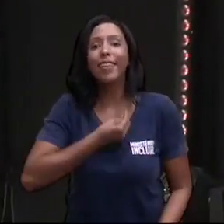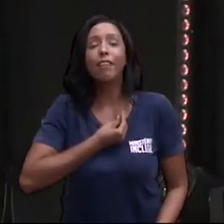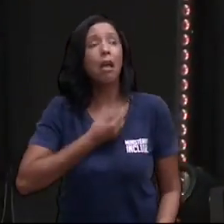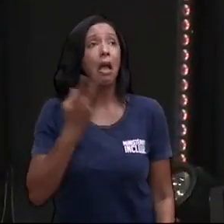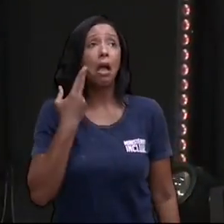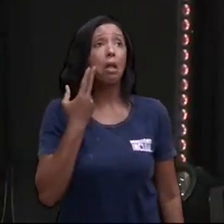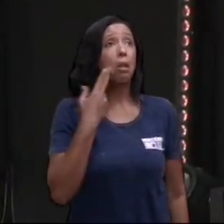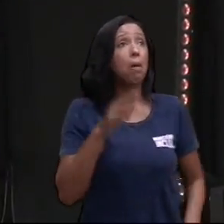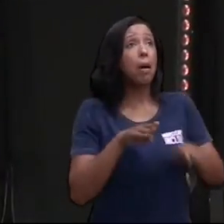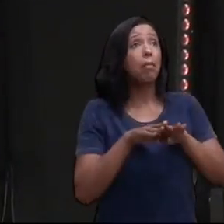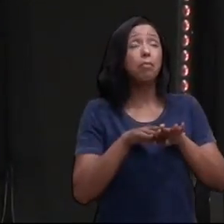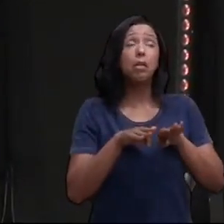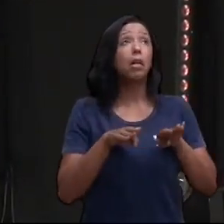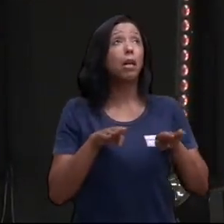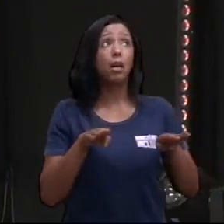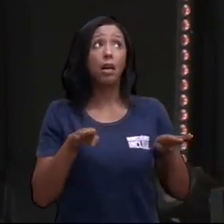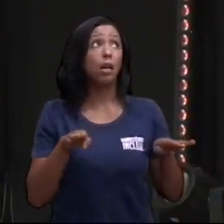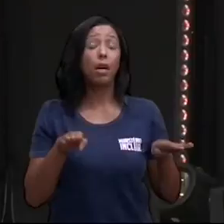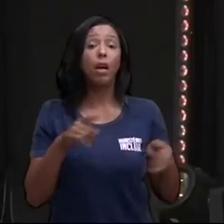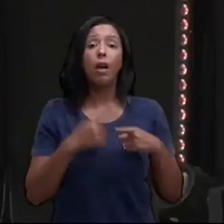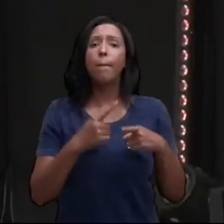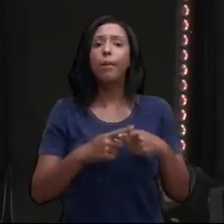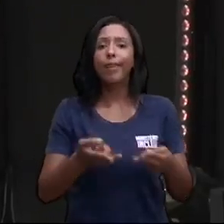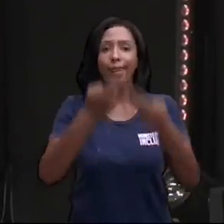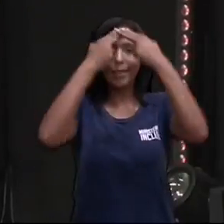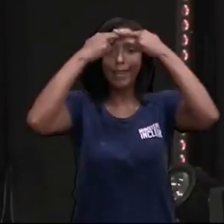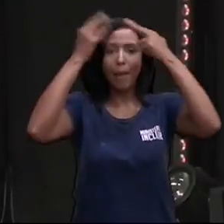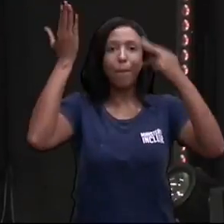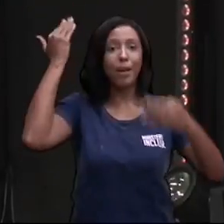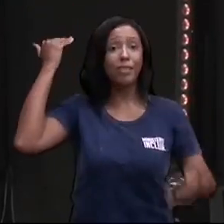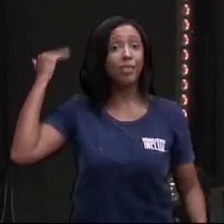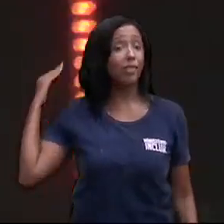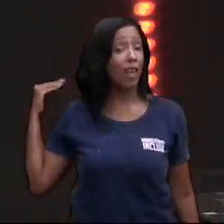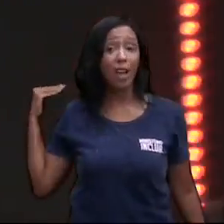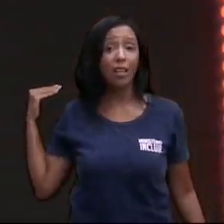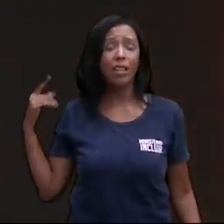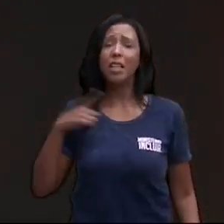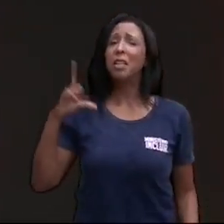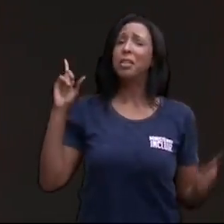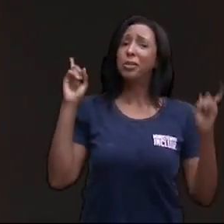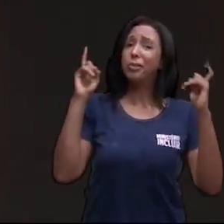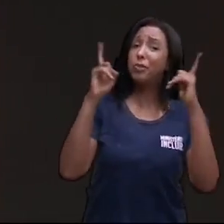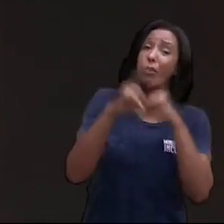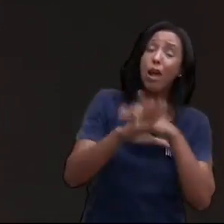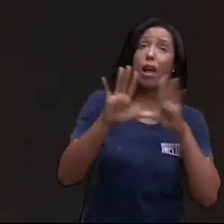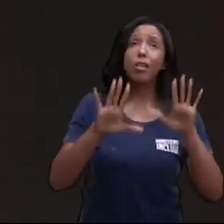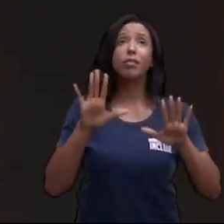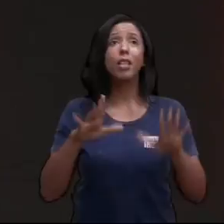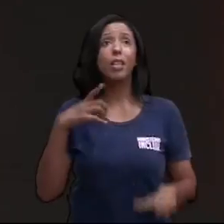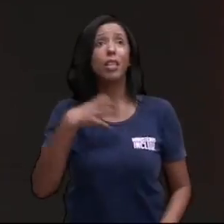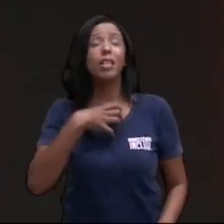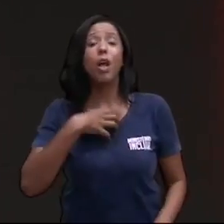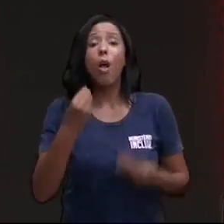abundância porque porque algumas decepções da vida algumas tristezas algumas dificuldades tiraram delas a